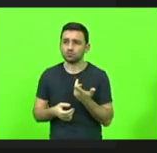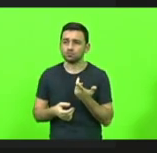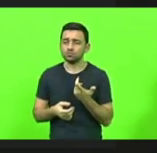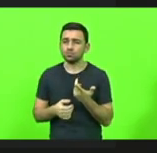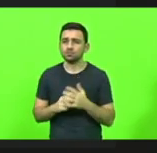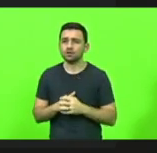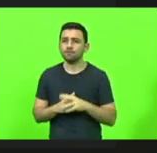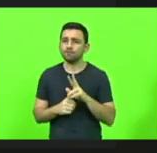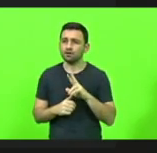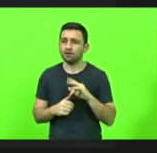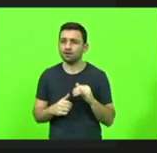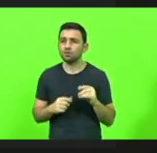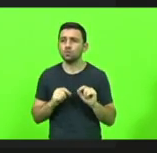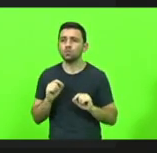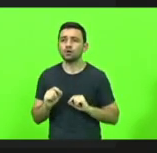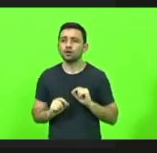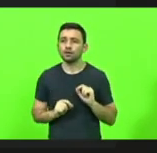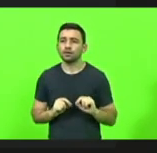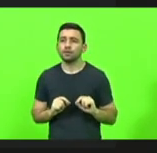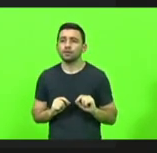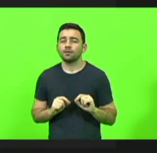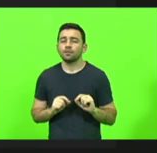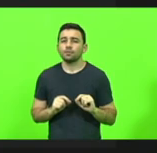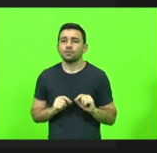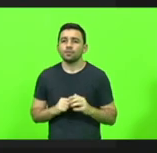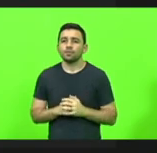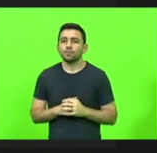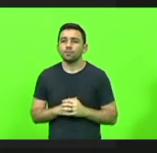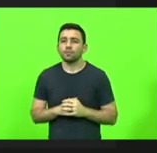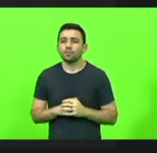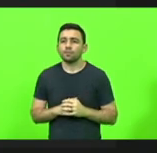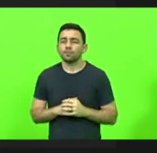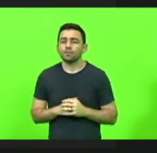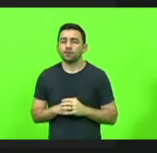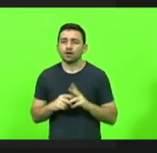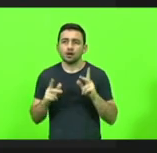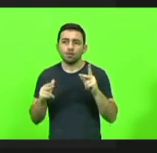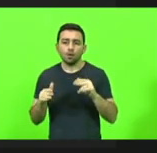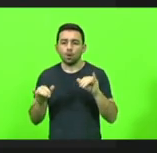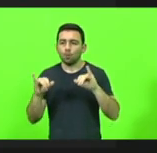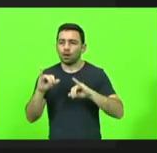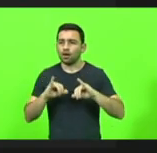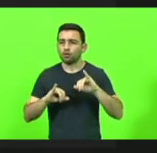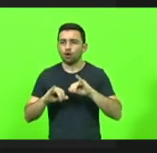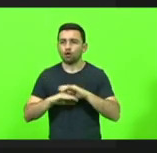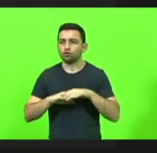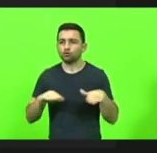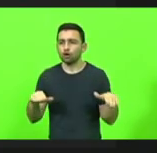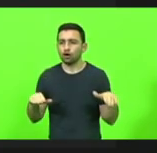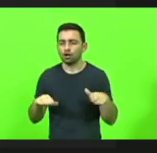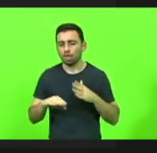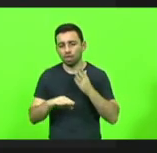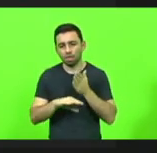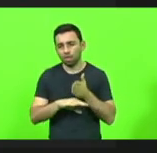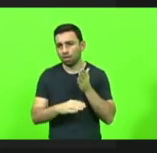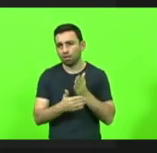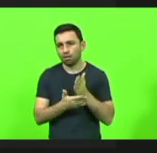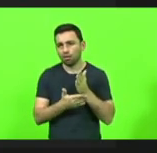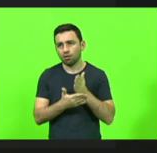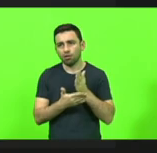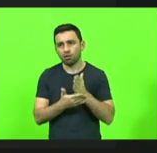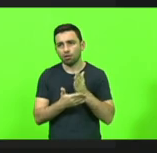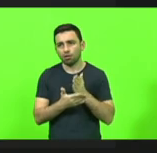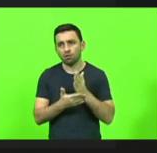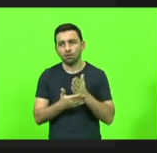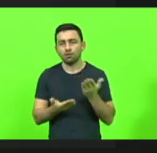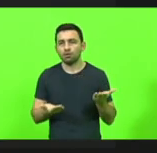ali para fazer um laboratório e vai seguir a sua carreira no